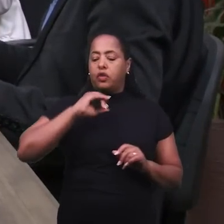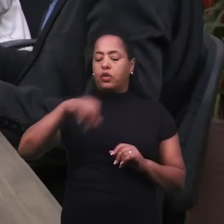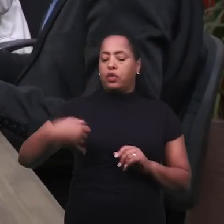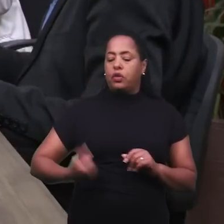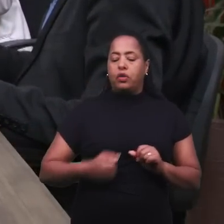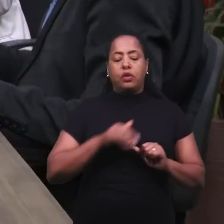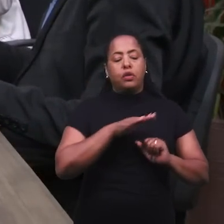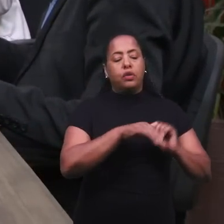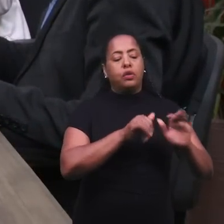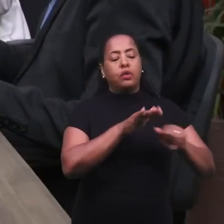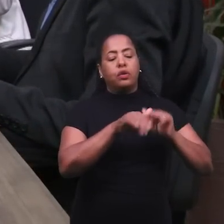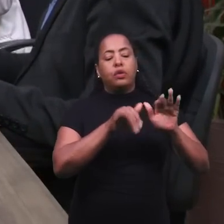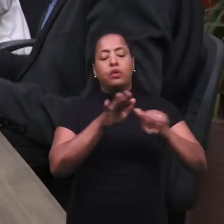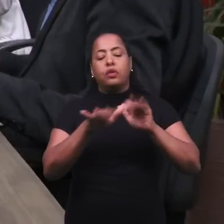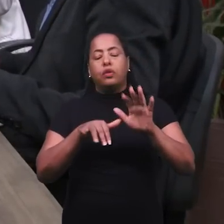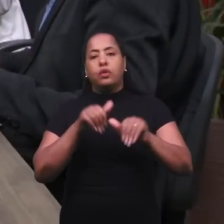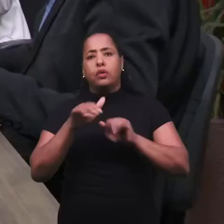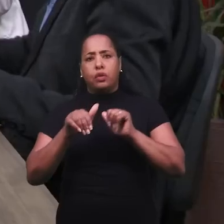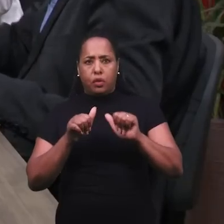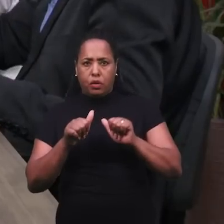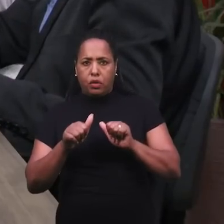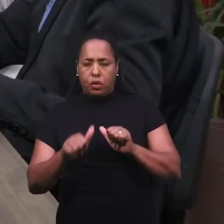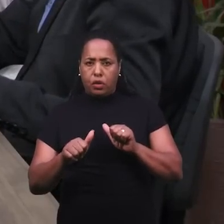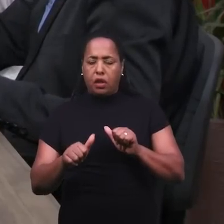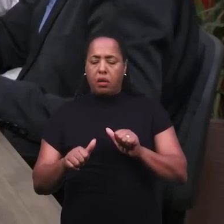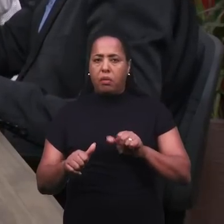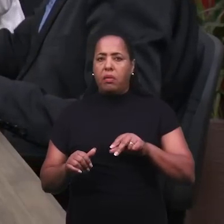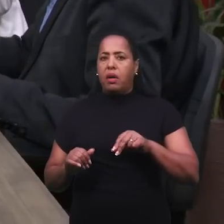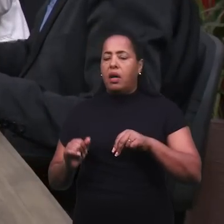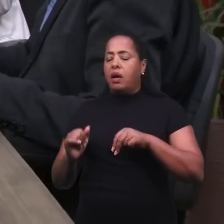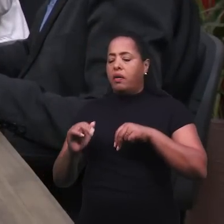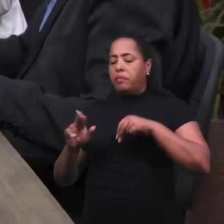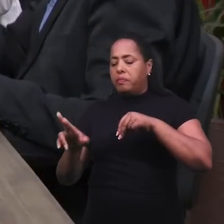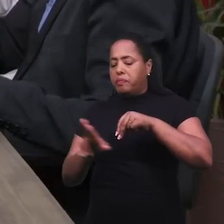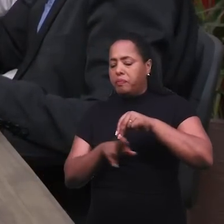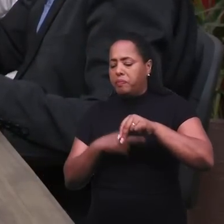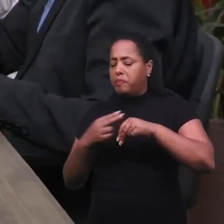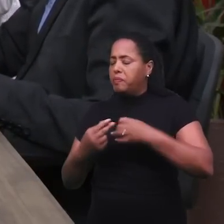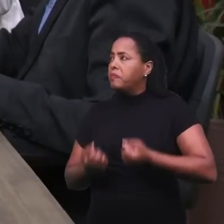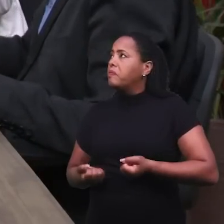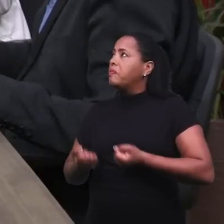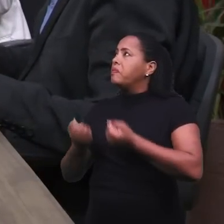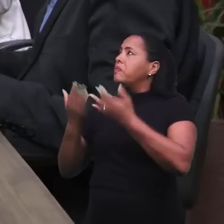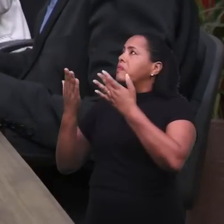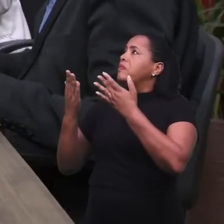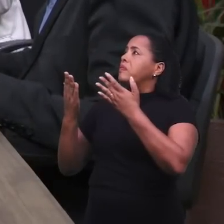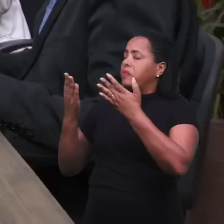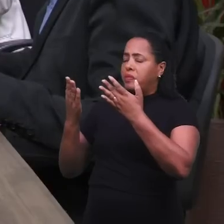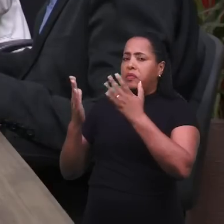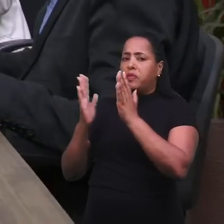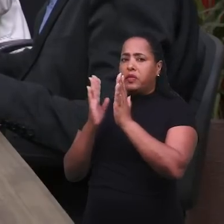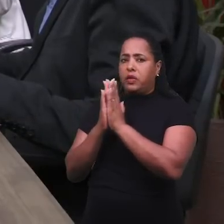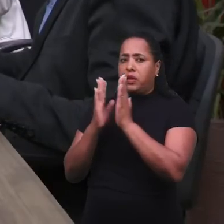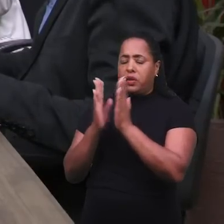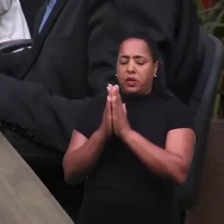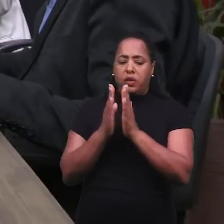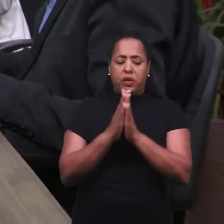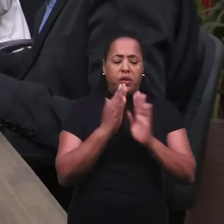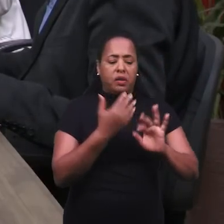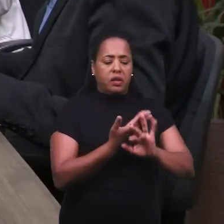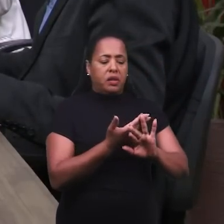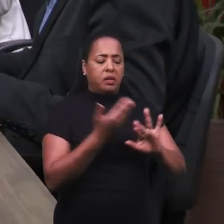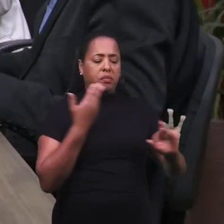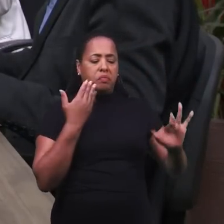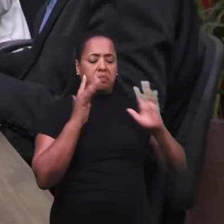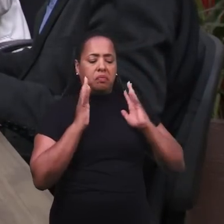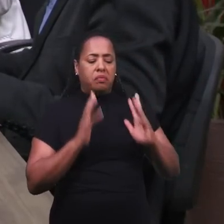Jó chamava cada um deles e sacrificava ao Senhor e orava por eles, os santificava. E aí eu